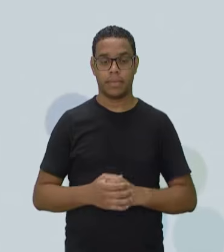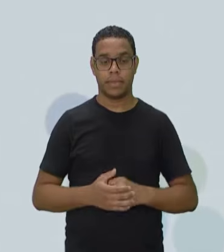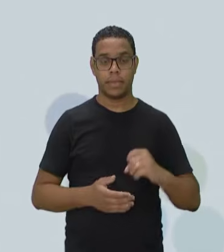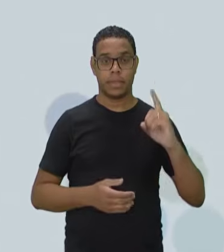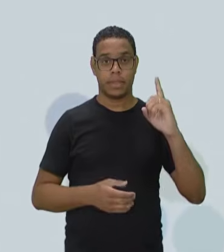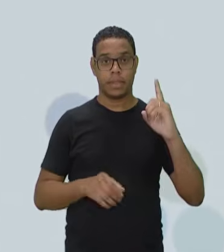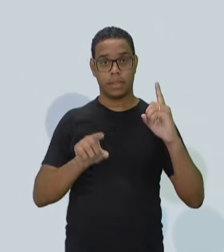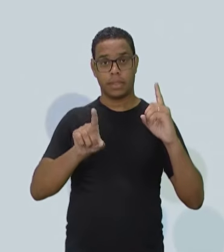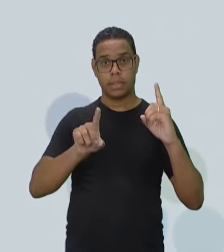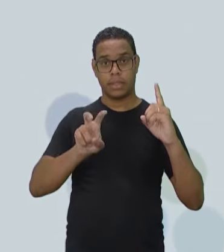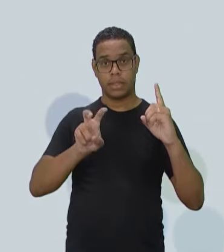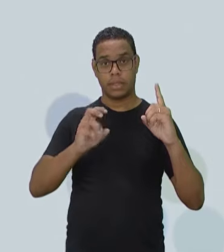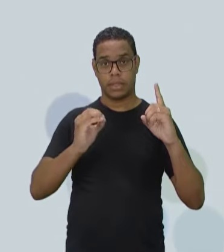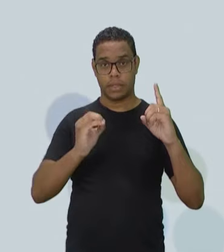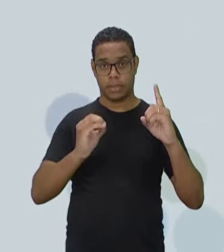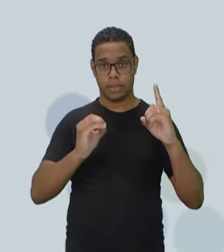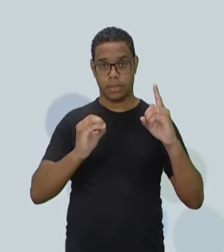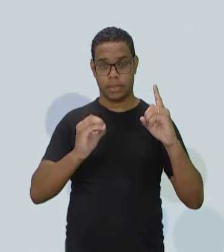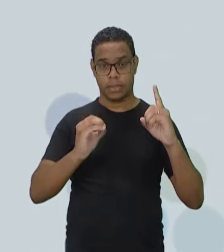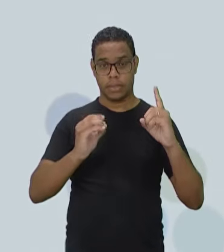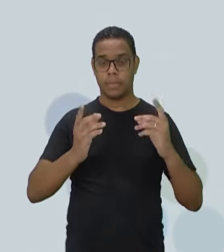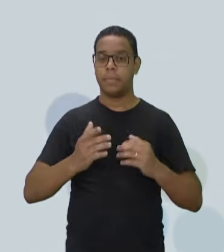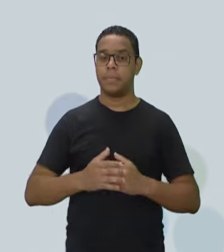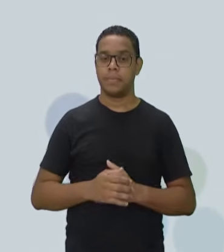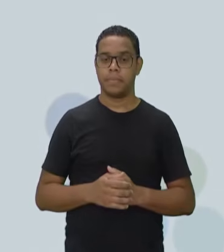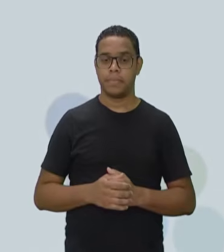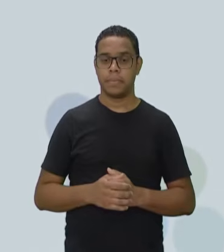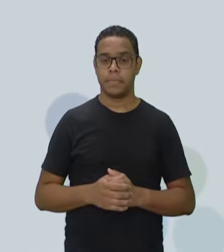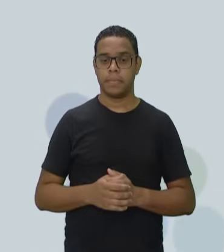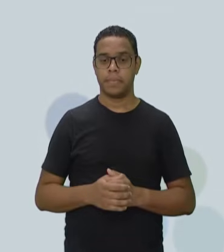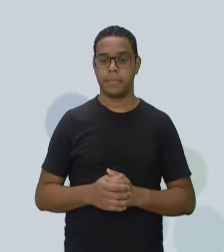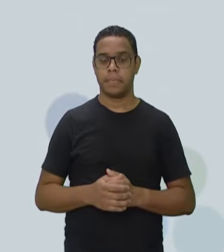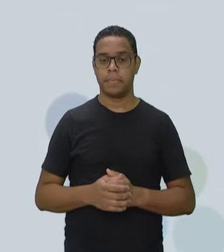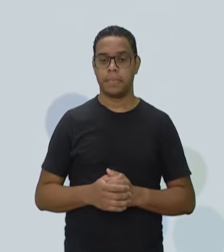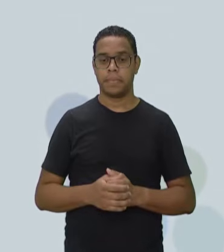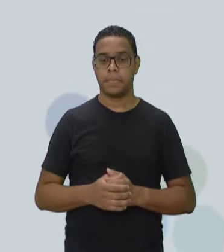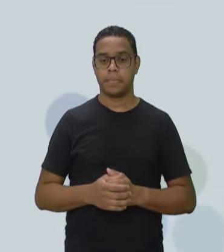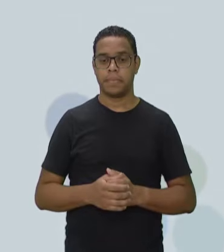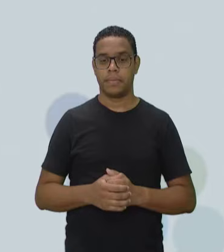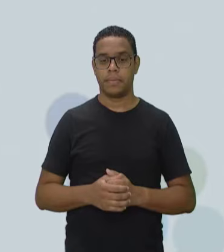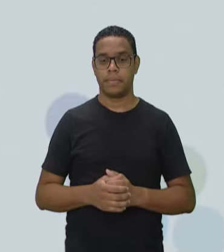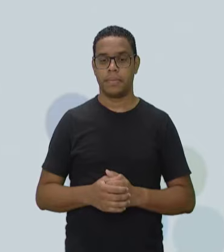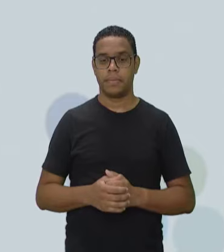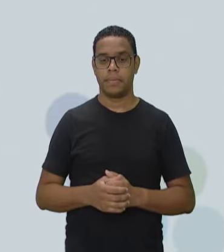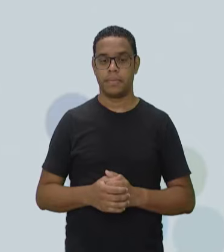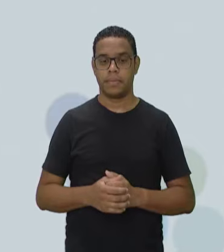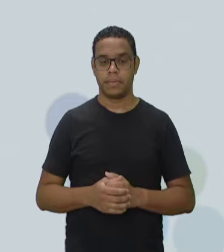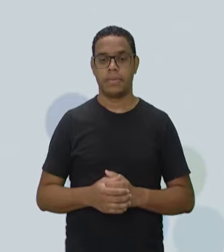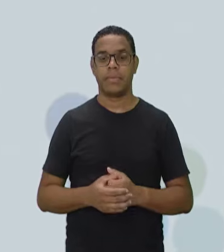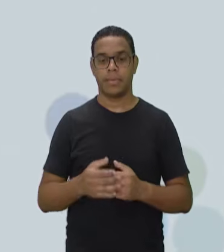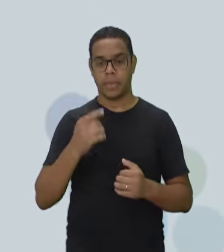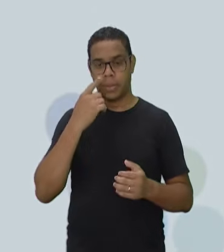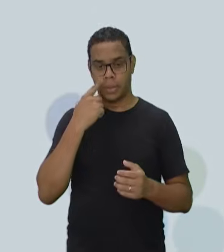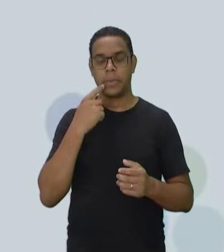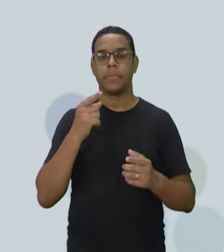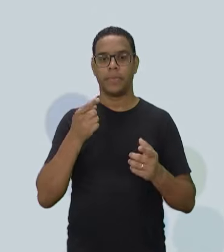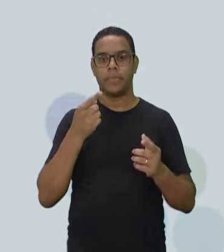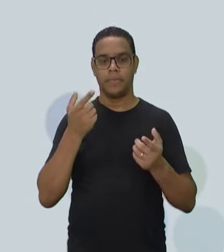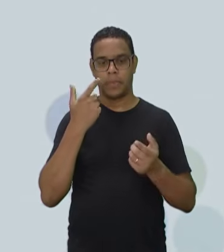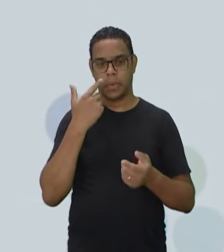E item D, 150. Então, olha só. Vou apagar aqui